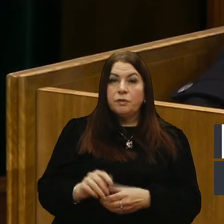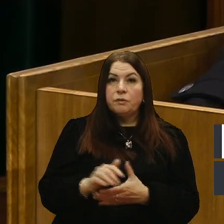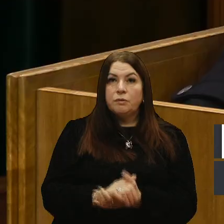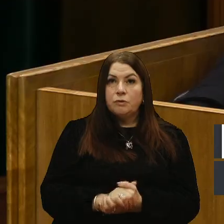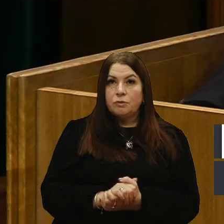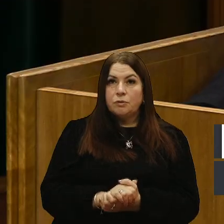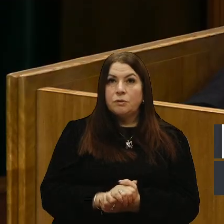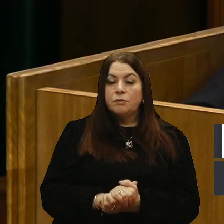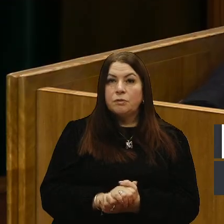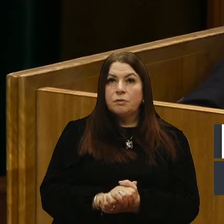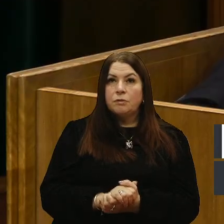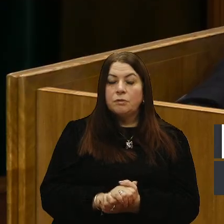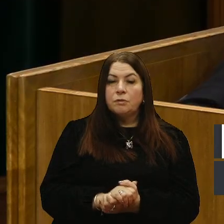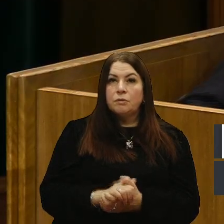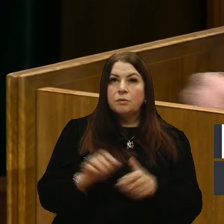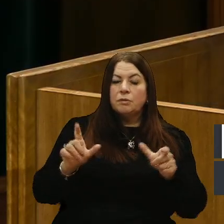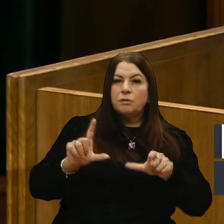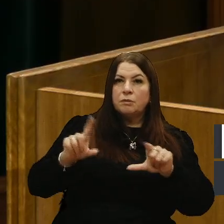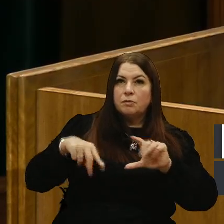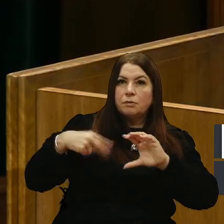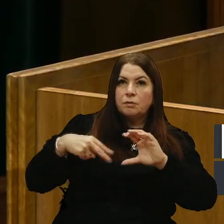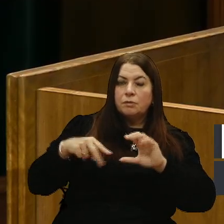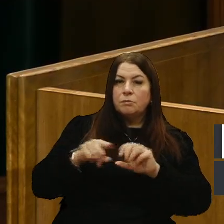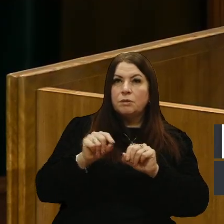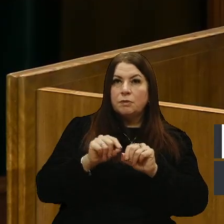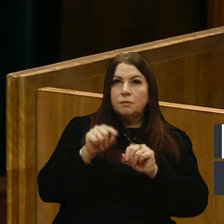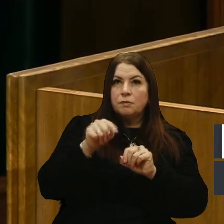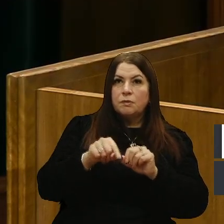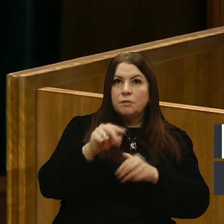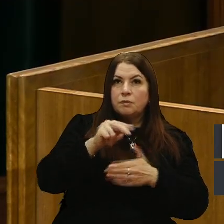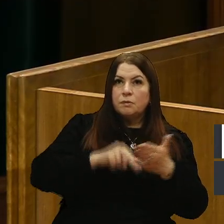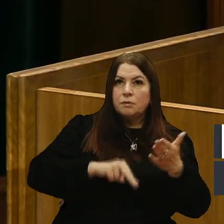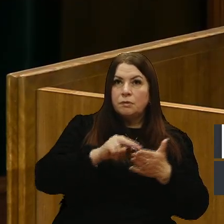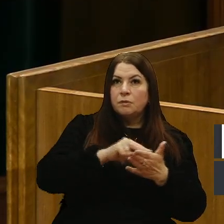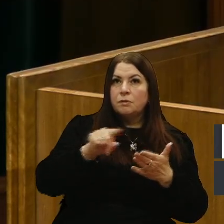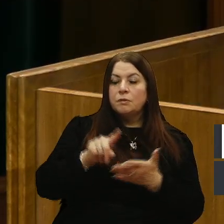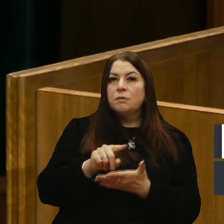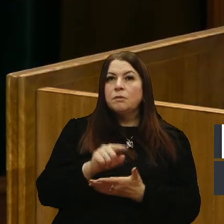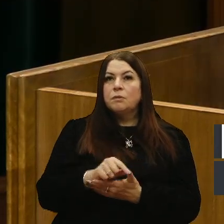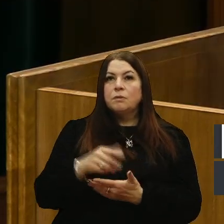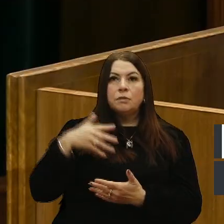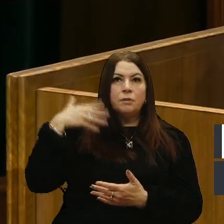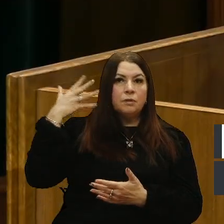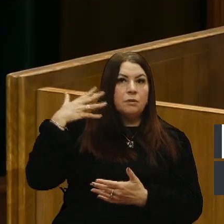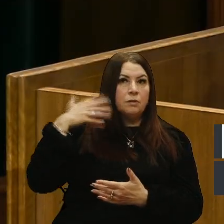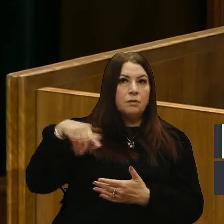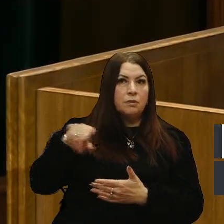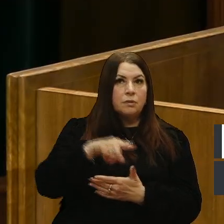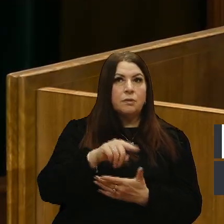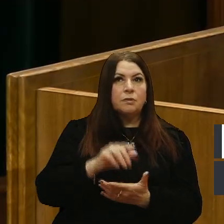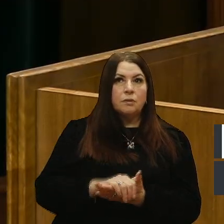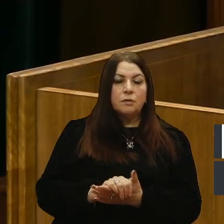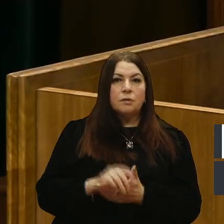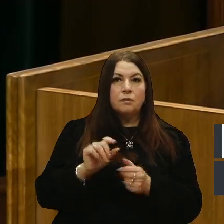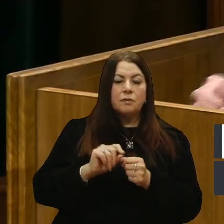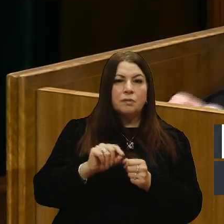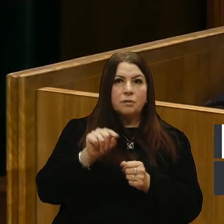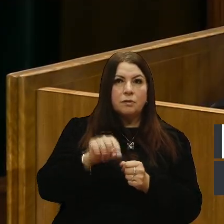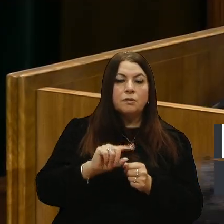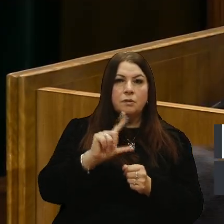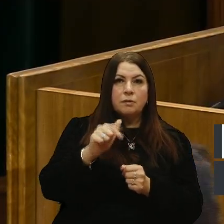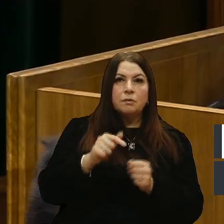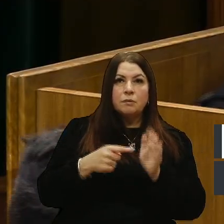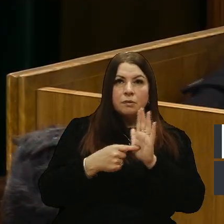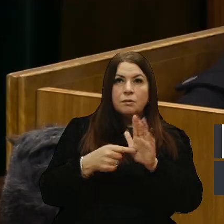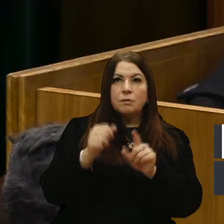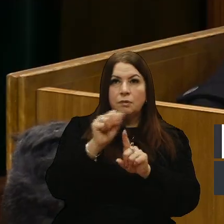sobre a TV Câmara. Inclusive, eu fiz para ler um discurso aqui. E farei isso e depois eu passo as